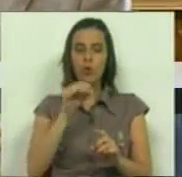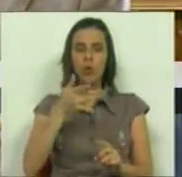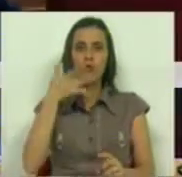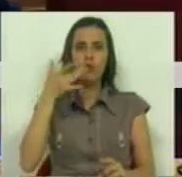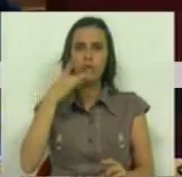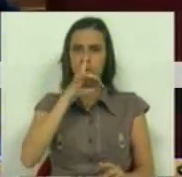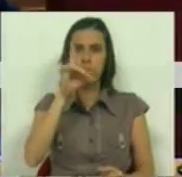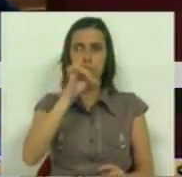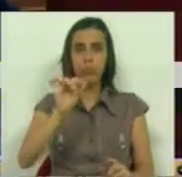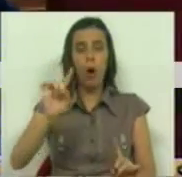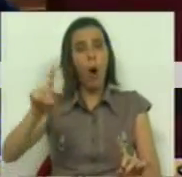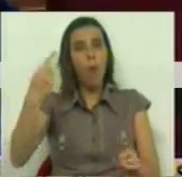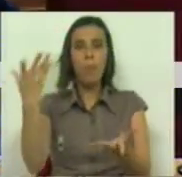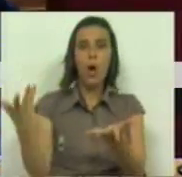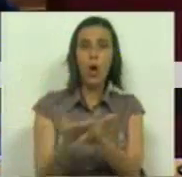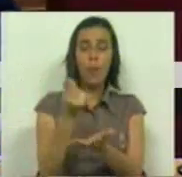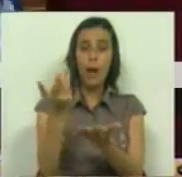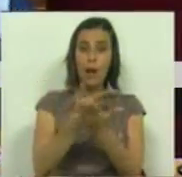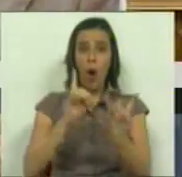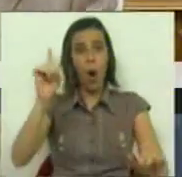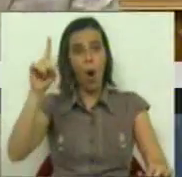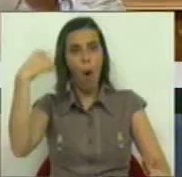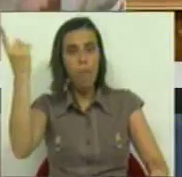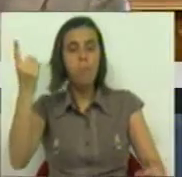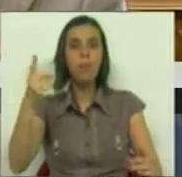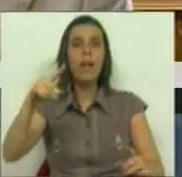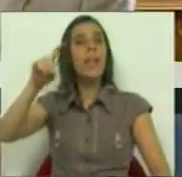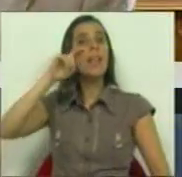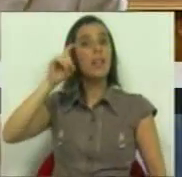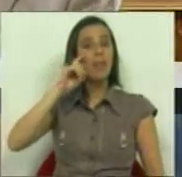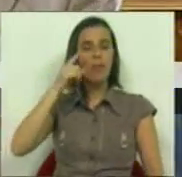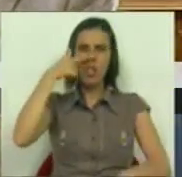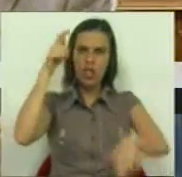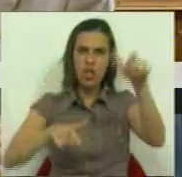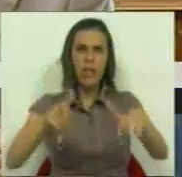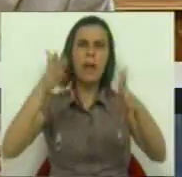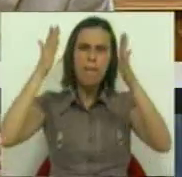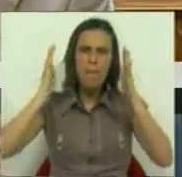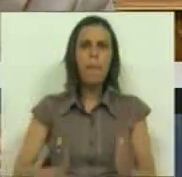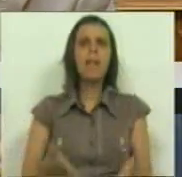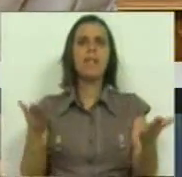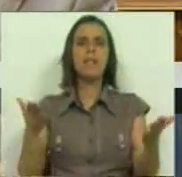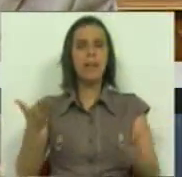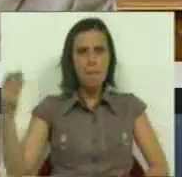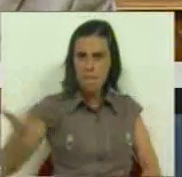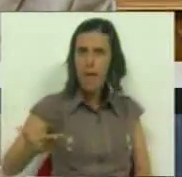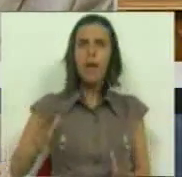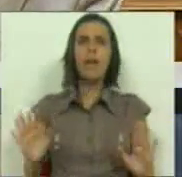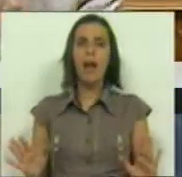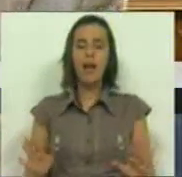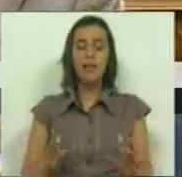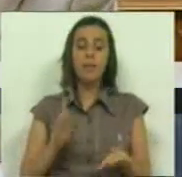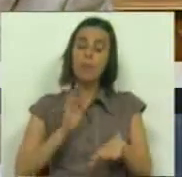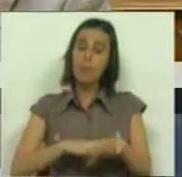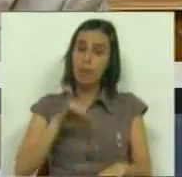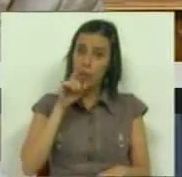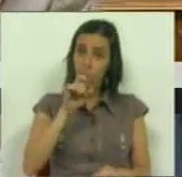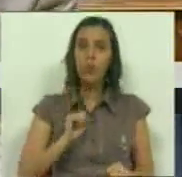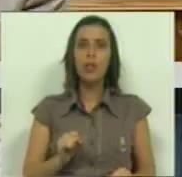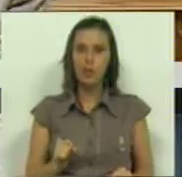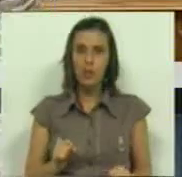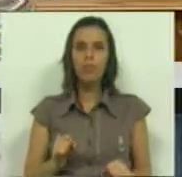excessivos, em vez de recuperar a economia, em vez de defender esta gente que precisa e que merece. E é por isso